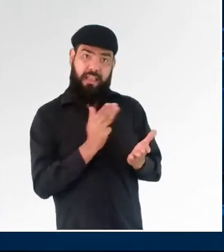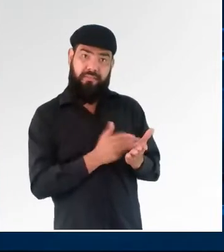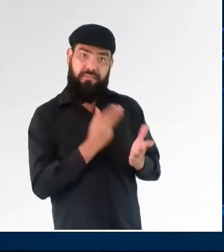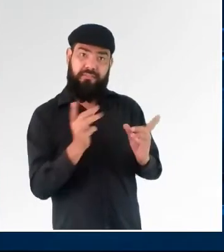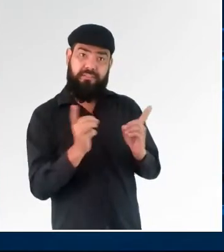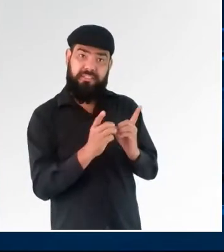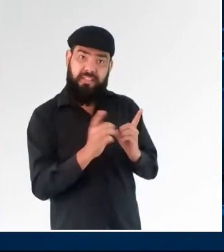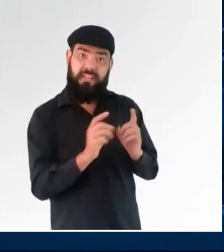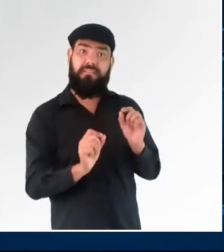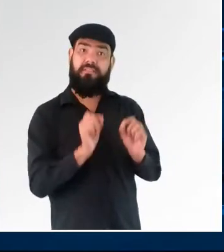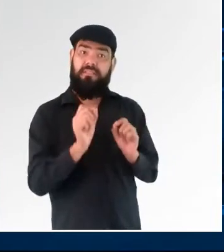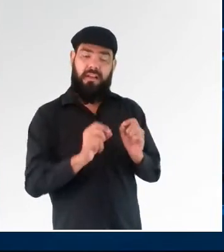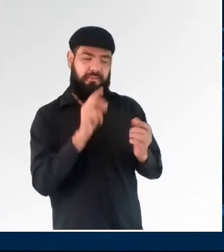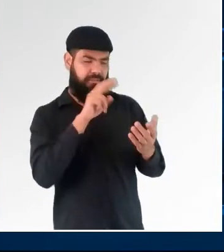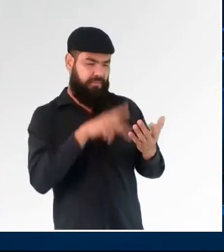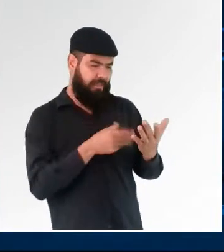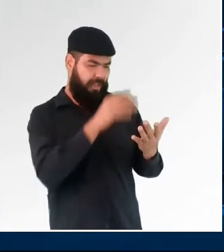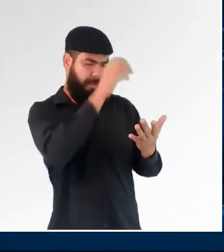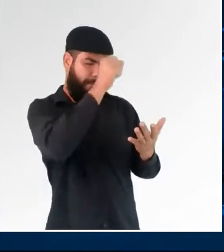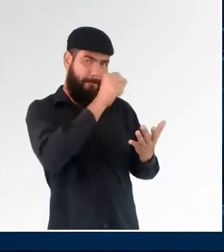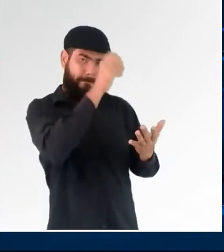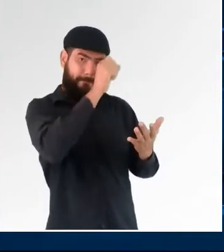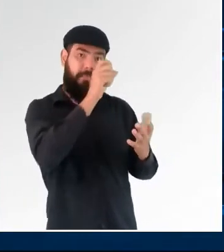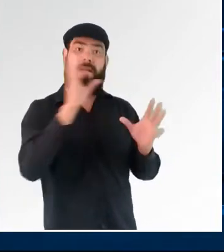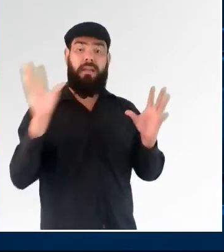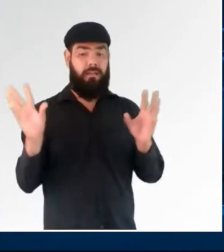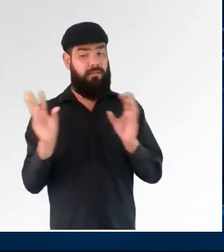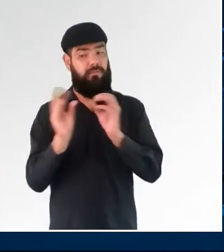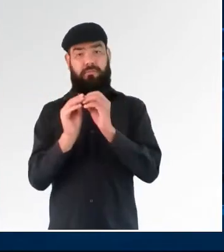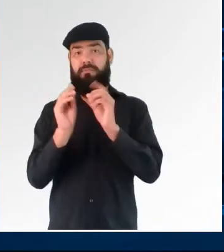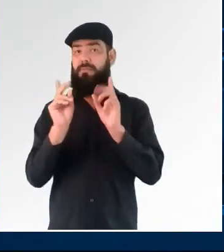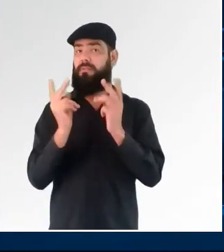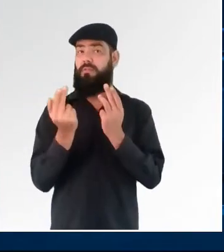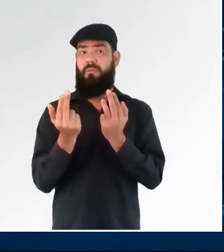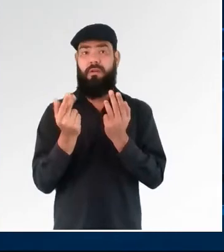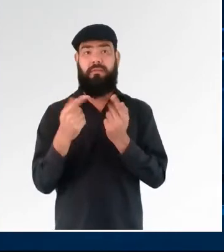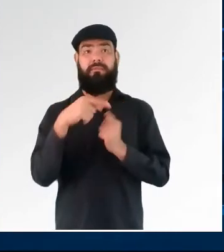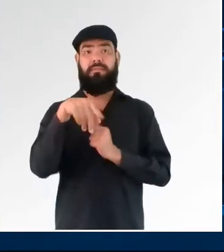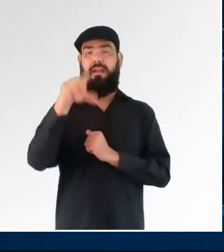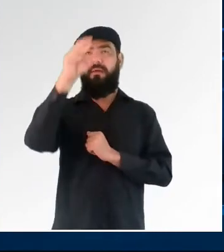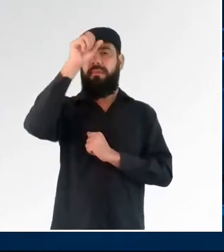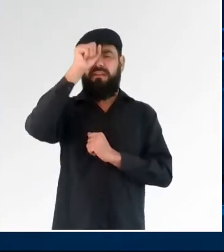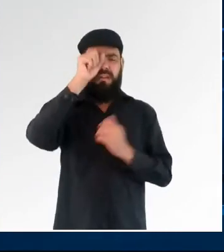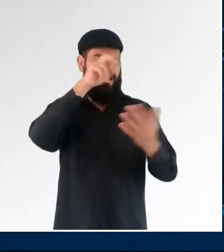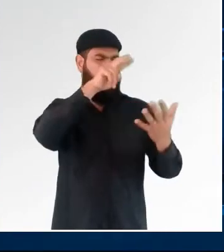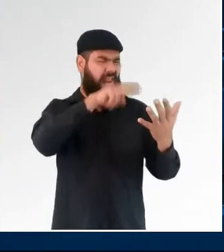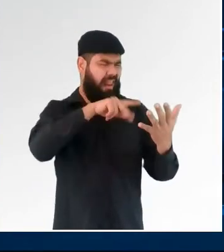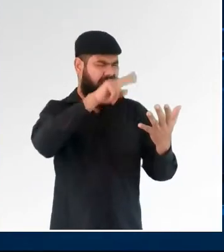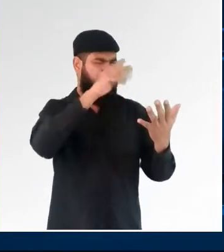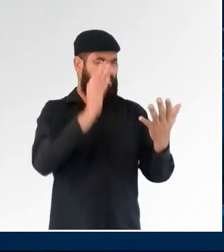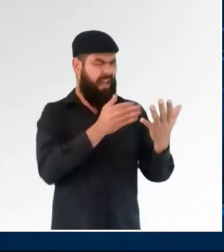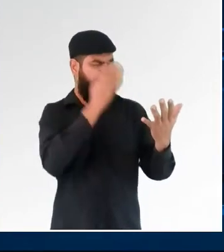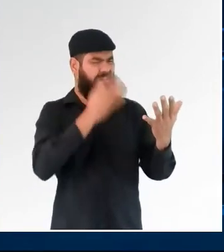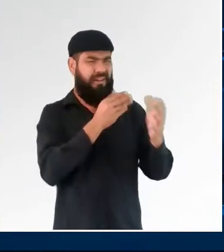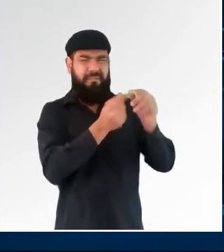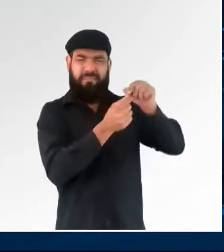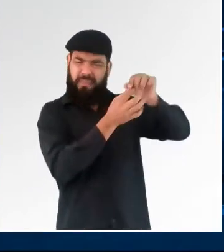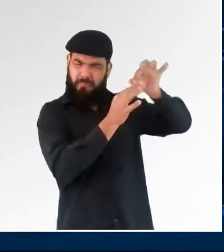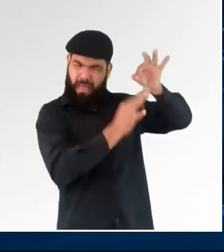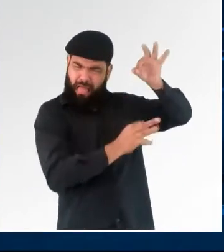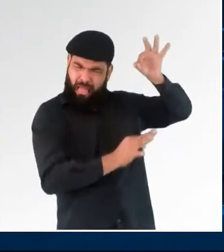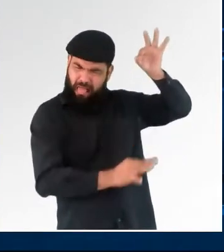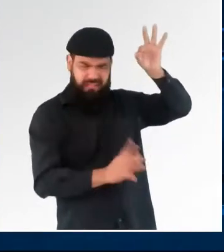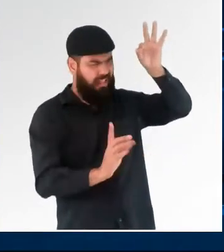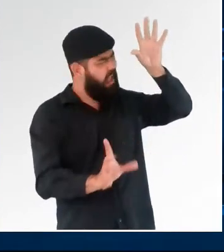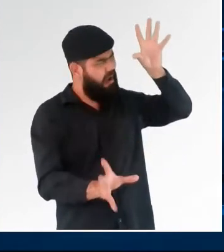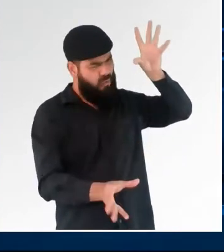é para você aprender conhecimentos, fazer um resumo, ler uma obra e fazer um resumo daquela obra, né? Com as